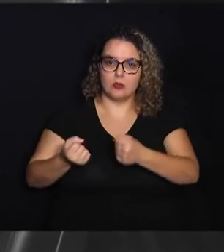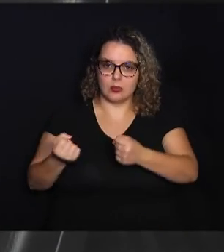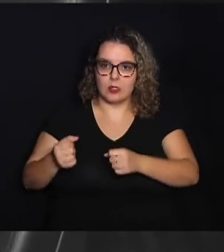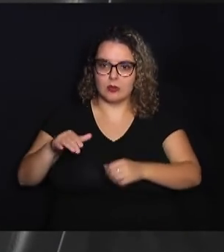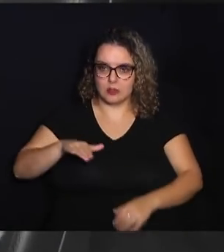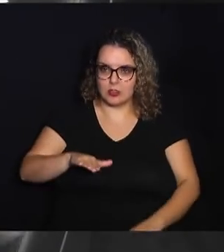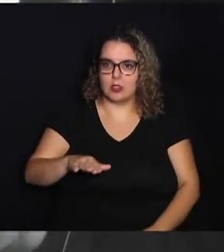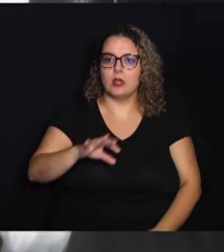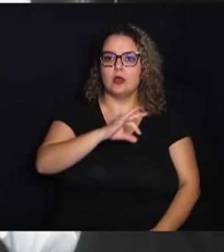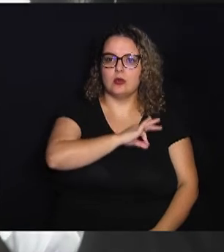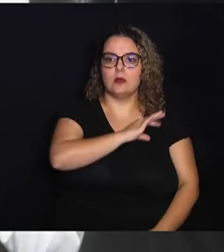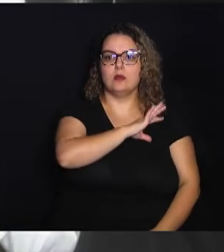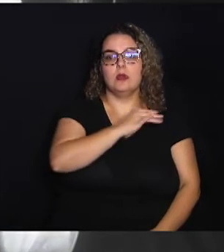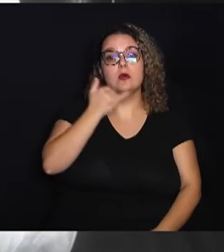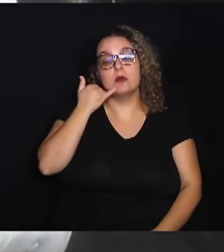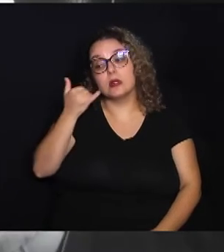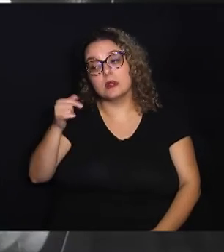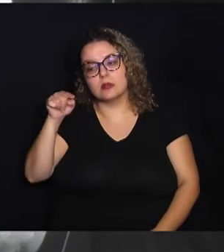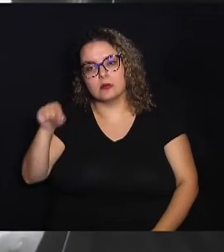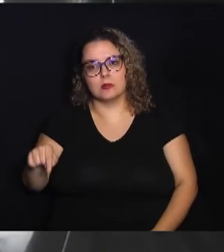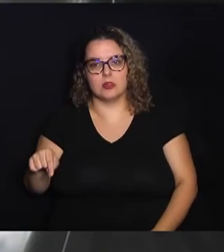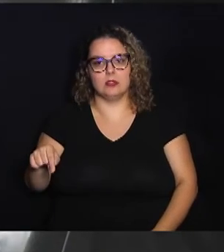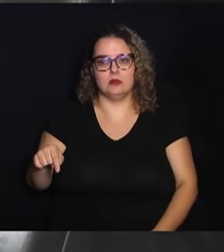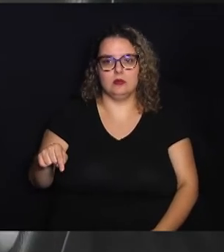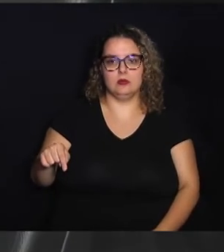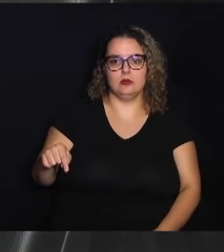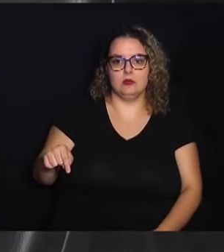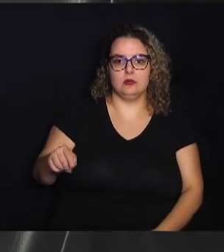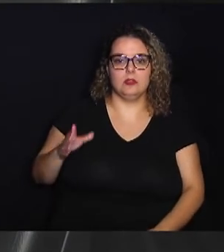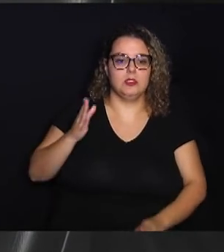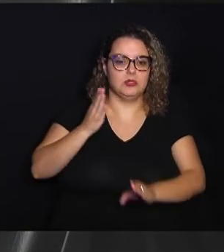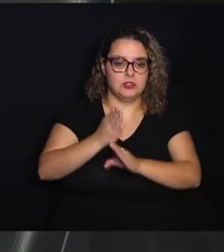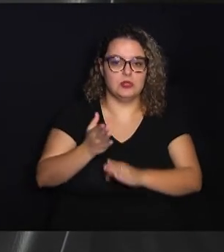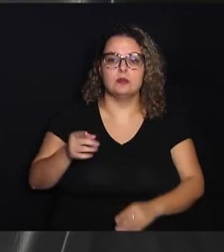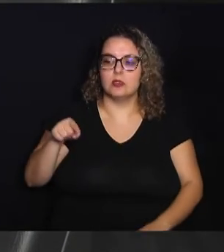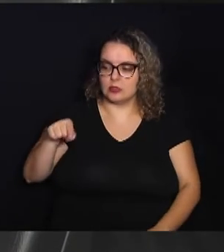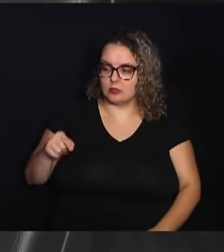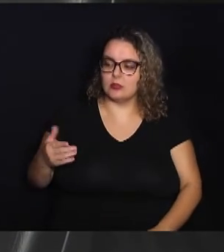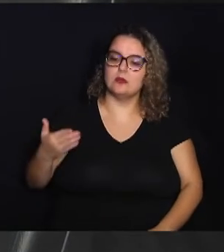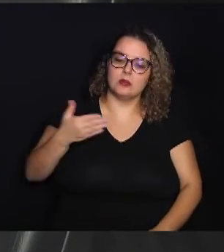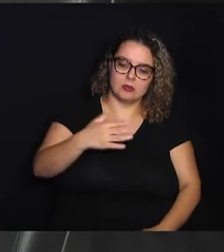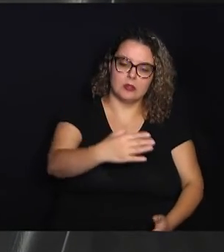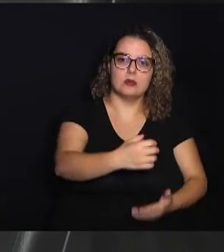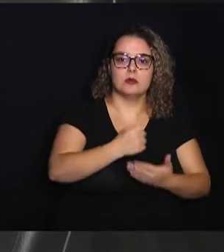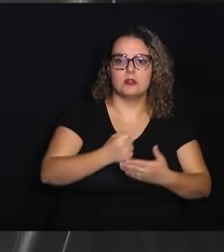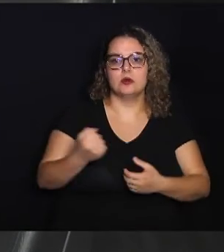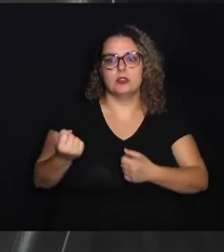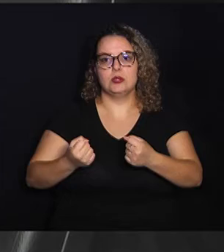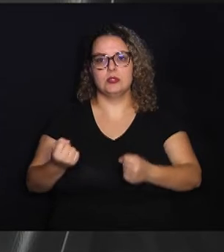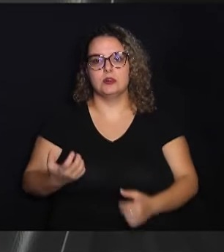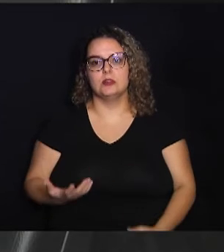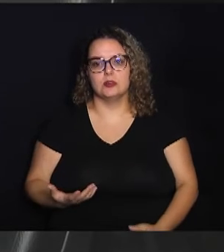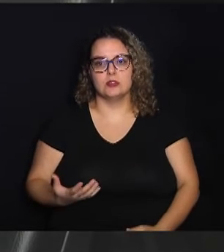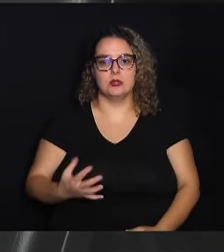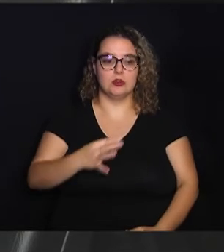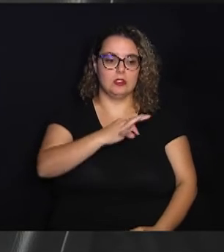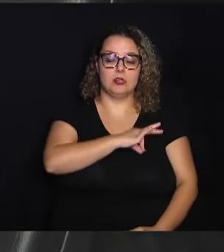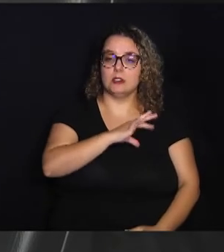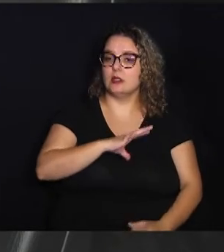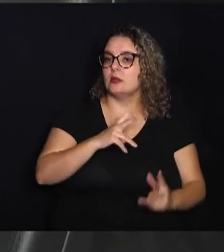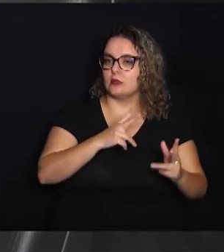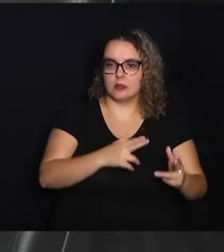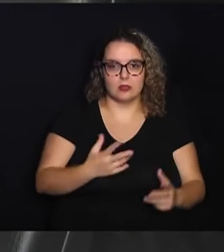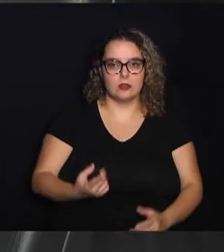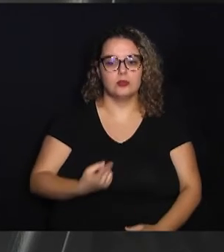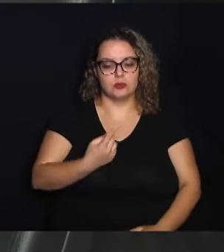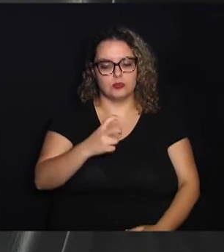a polícia militar vai ligar para você, vai te localizar para que você vá retirar o seu veículo. Na guarda, a mesma coisa. No